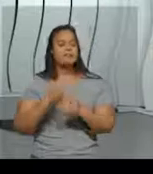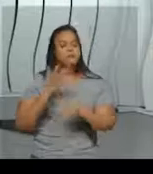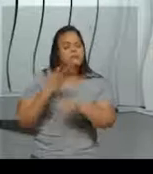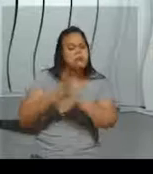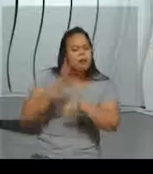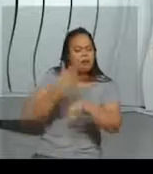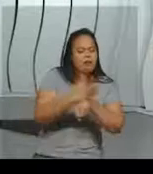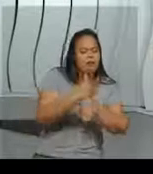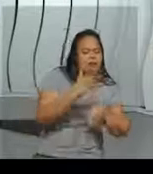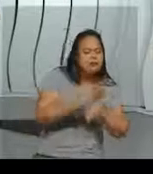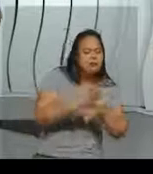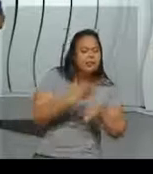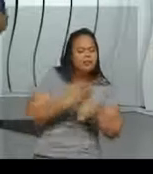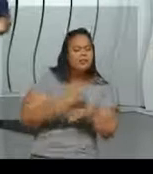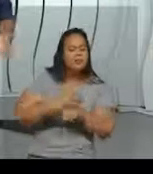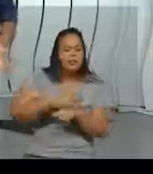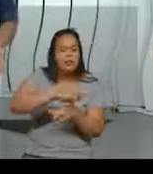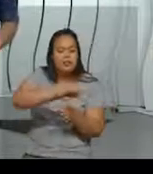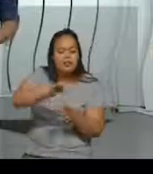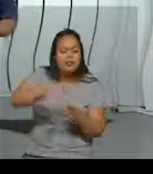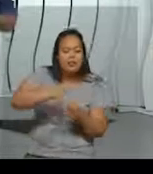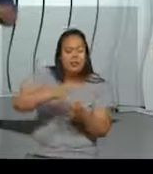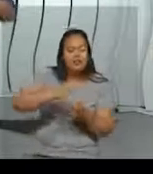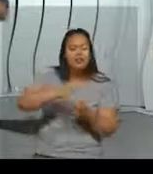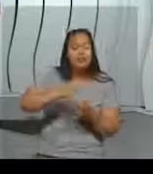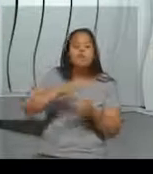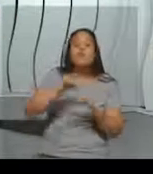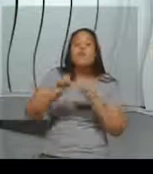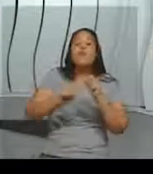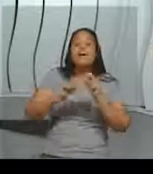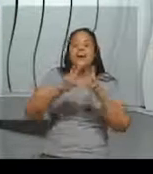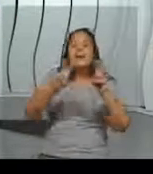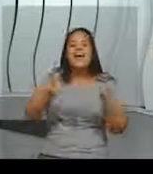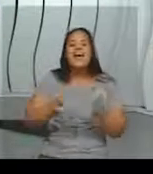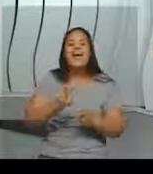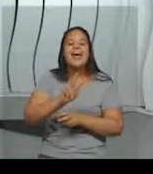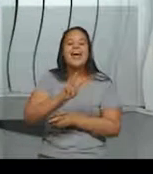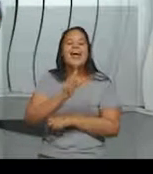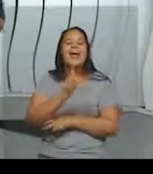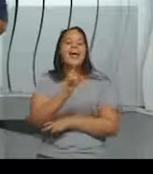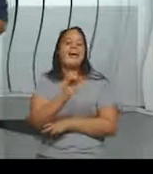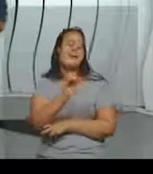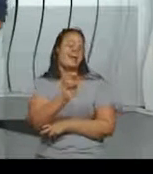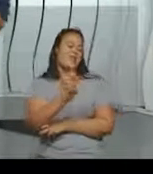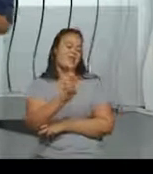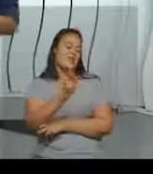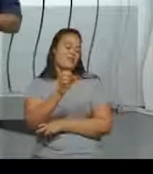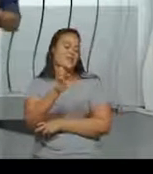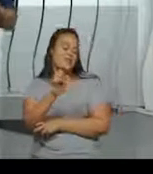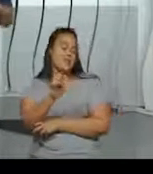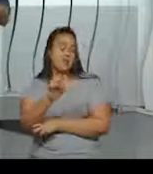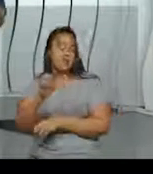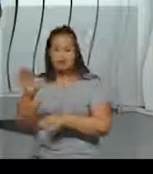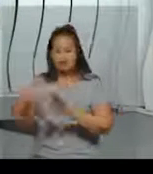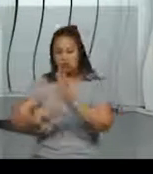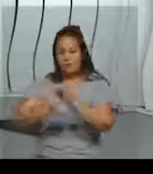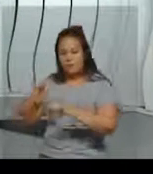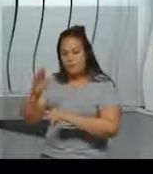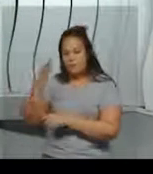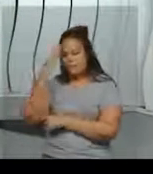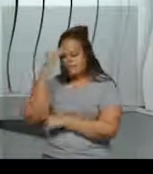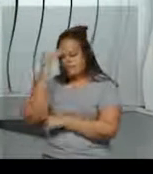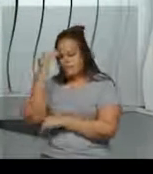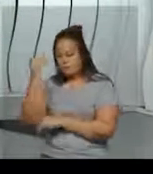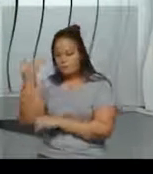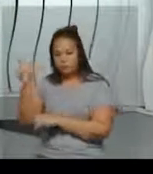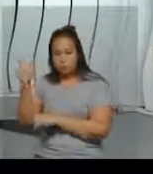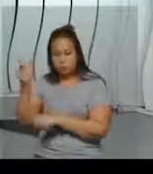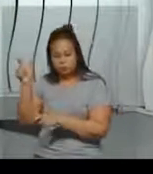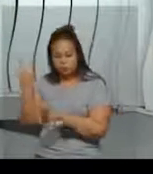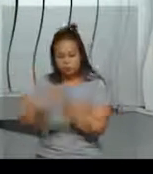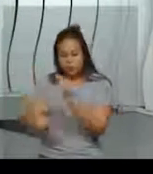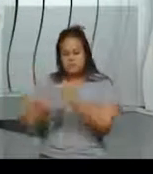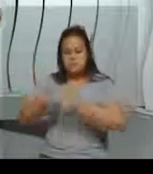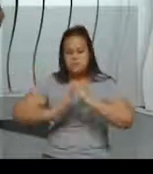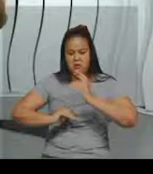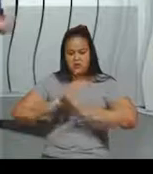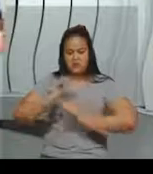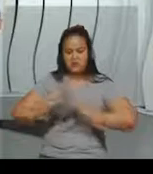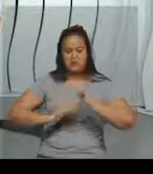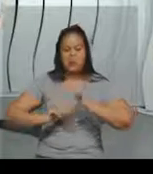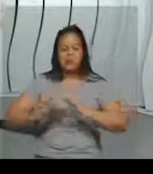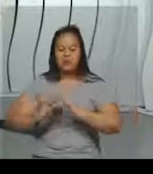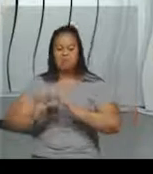Toda fundamentada no house dance, né? Convidou uma pessoa especialista e que vocês também conseguem ver trechos em